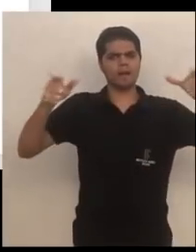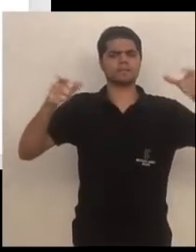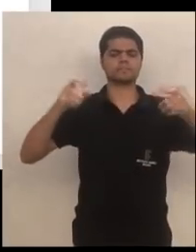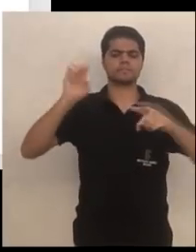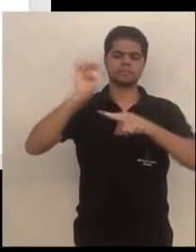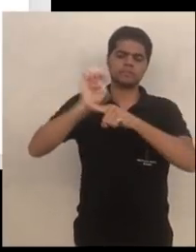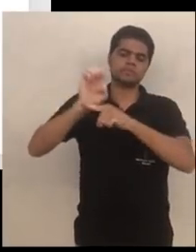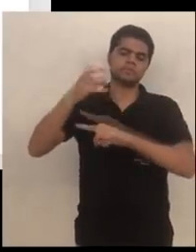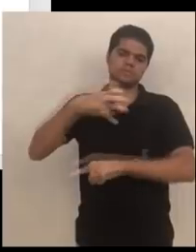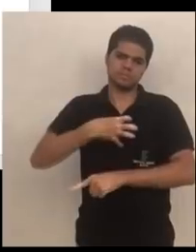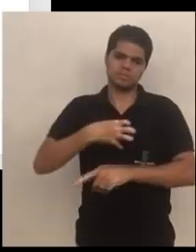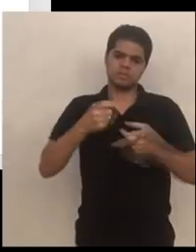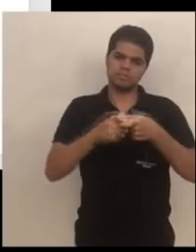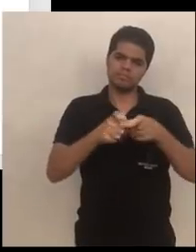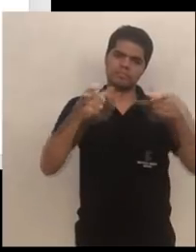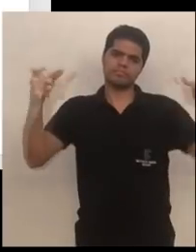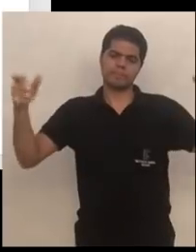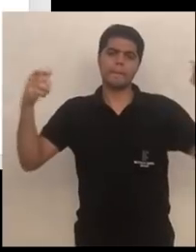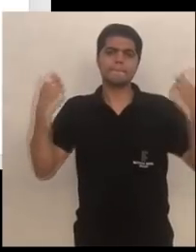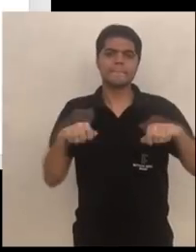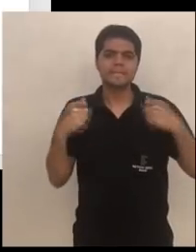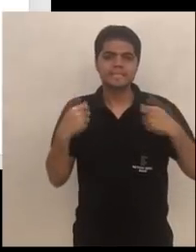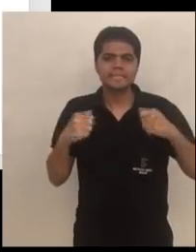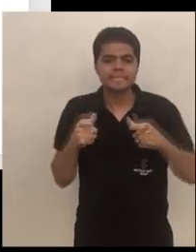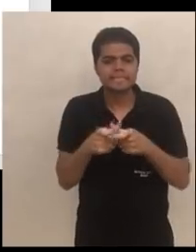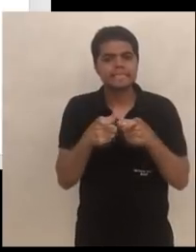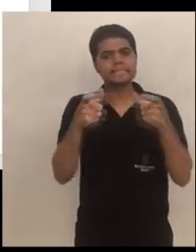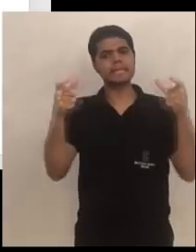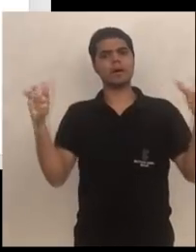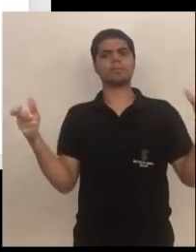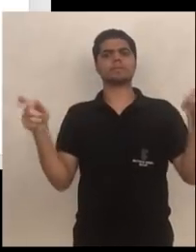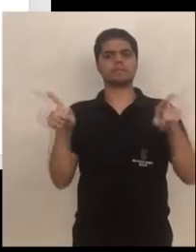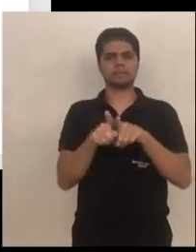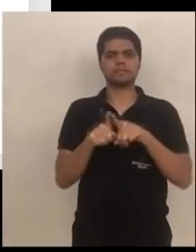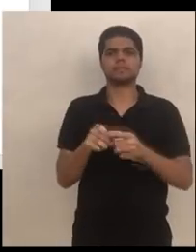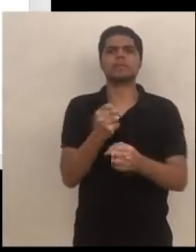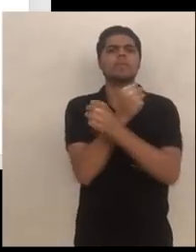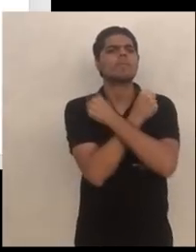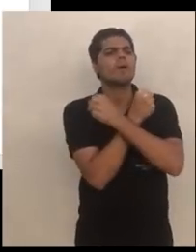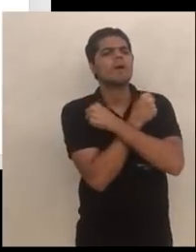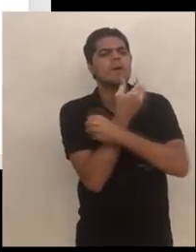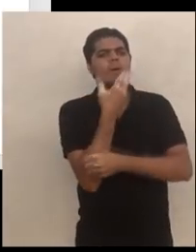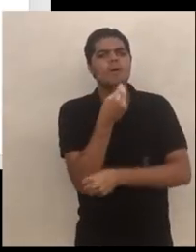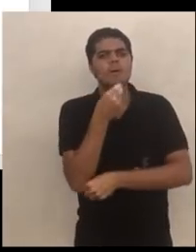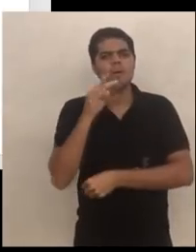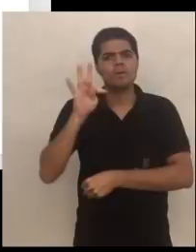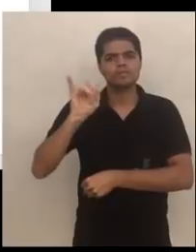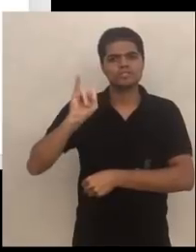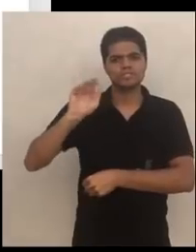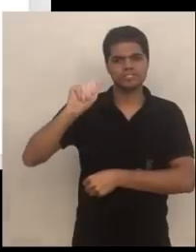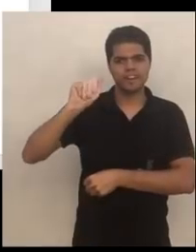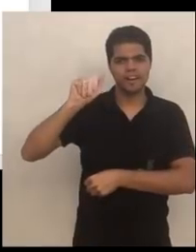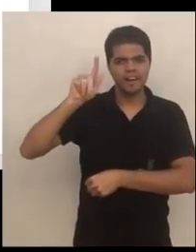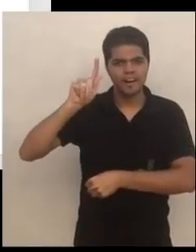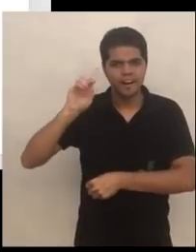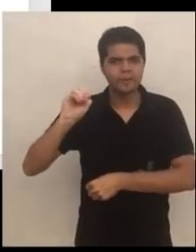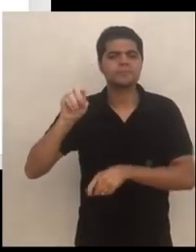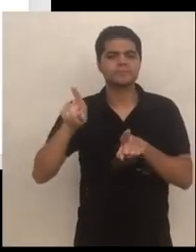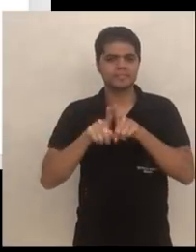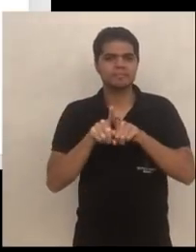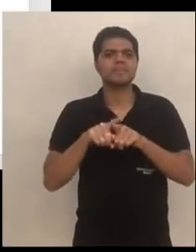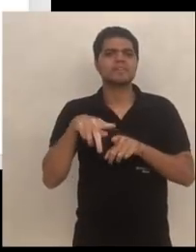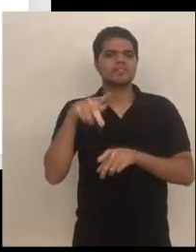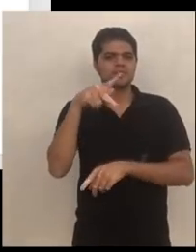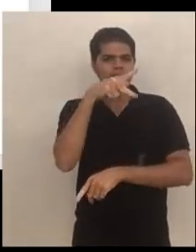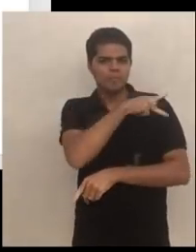Povos da Mata. Eu tenho necessidade, eu tenho conversado com um grande abraço para o Thiago Tombini, que é o presidente hoje da OPAC Rede Povos da Mata,